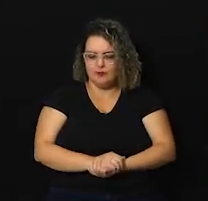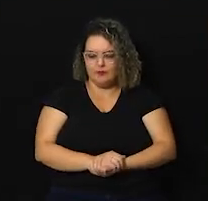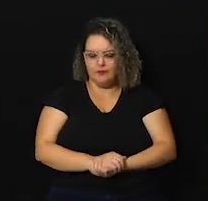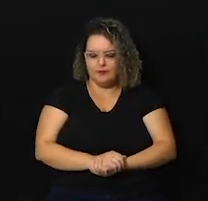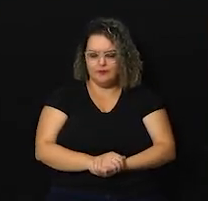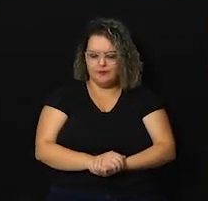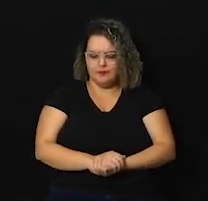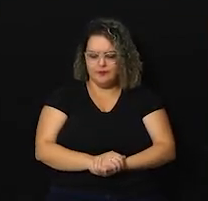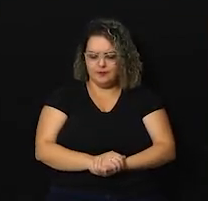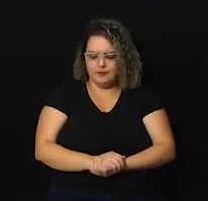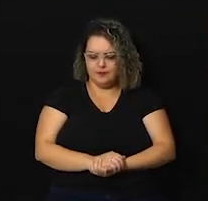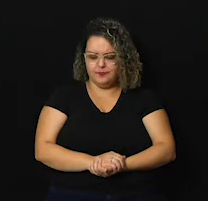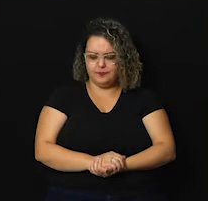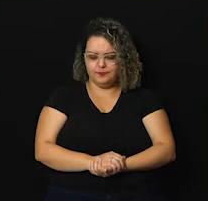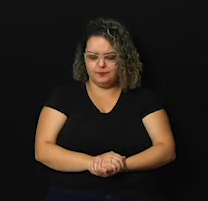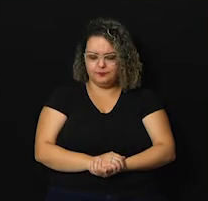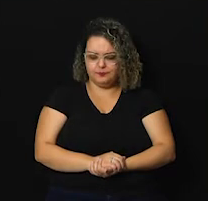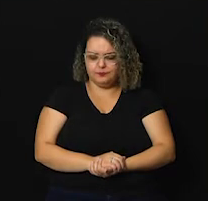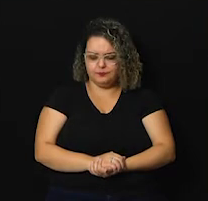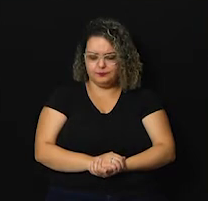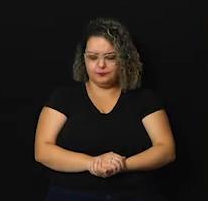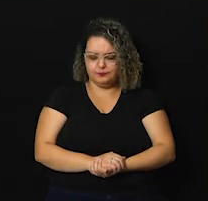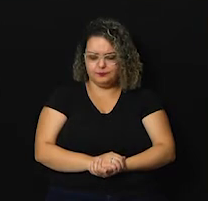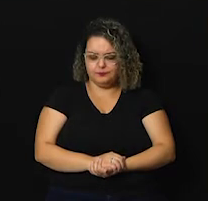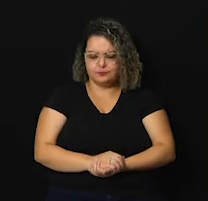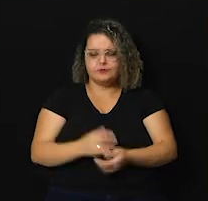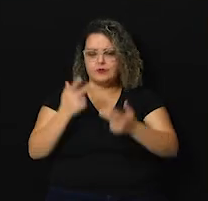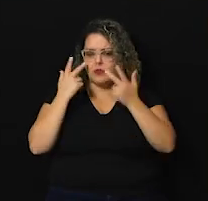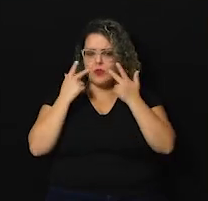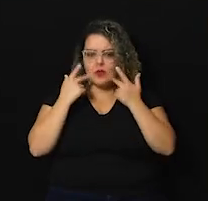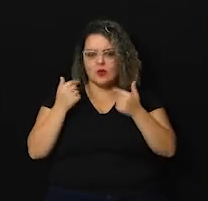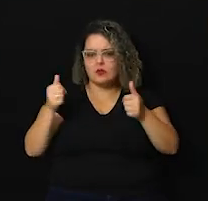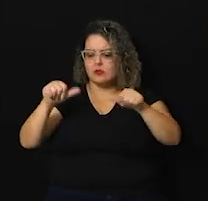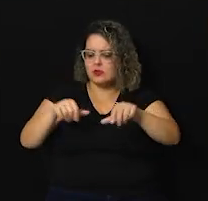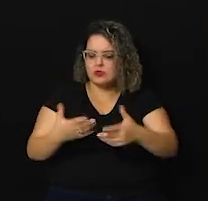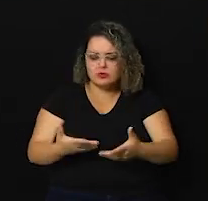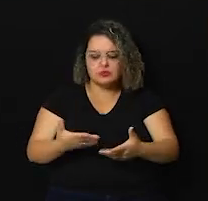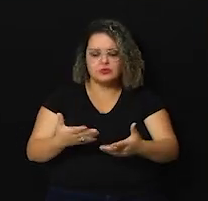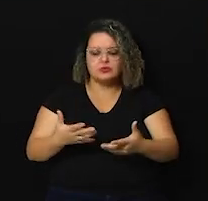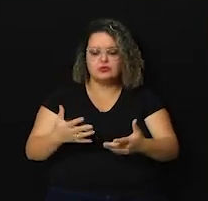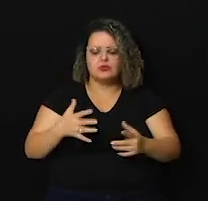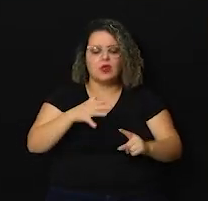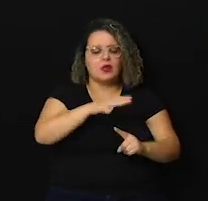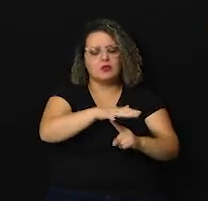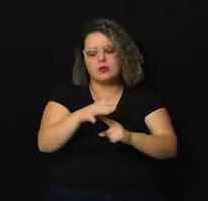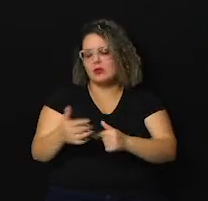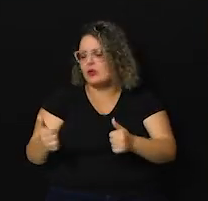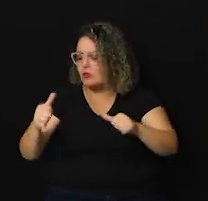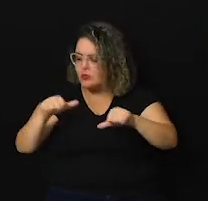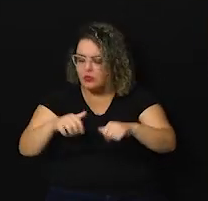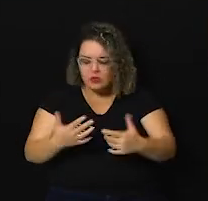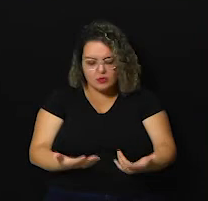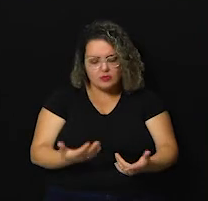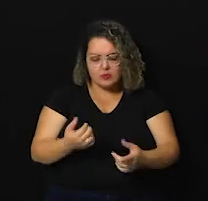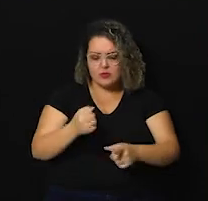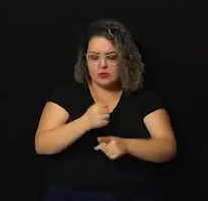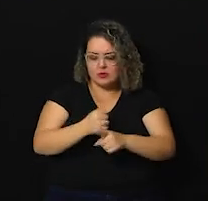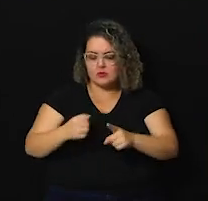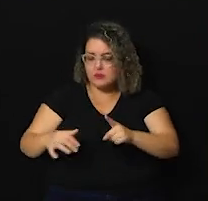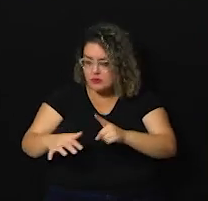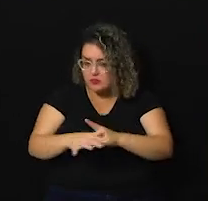estão levando a uma destruição da agricultura natural, da agricultura ecológica e de uma